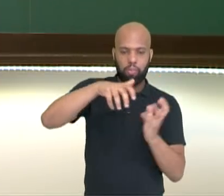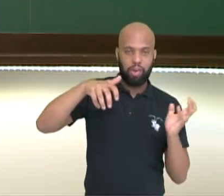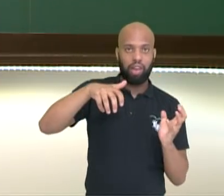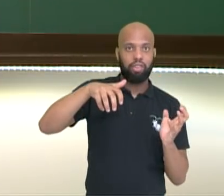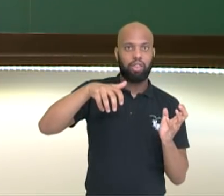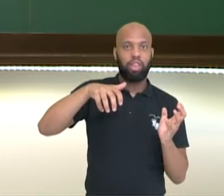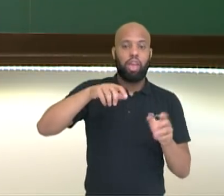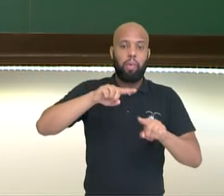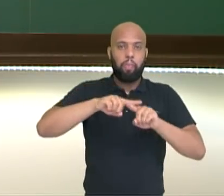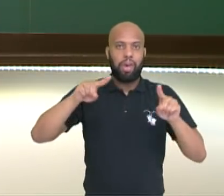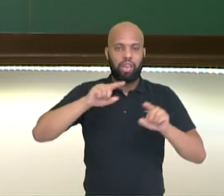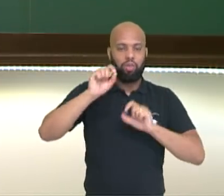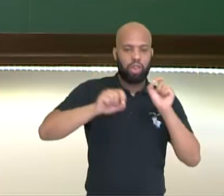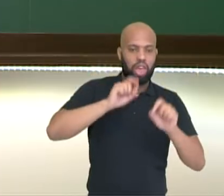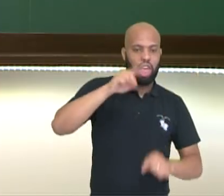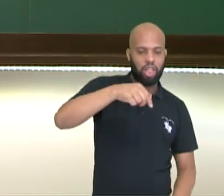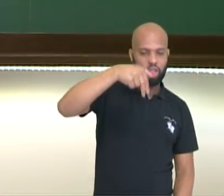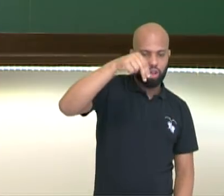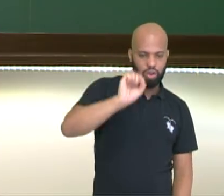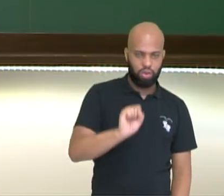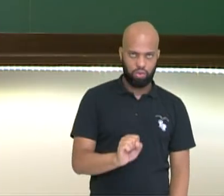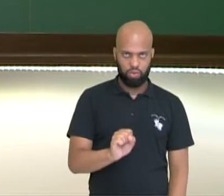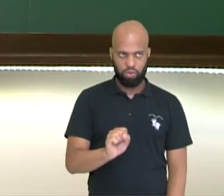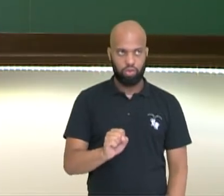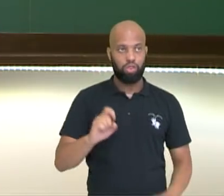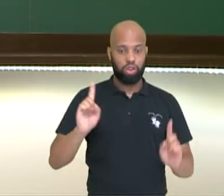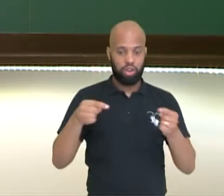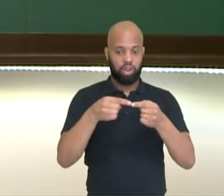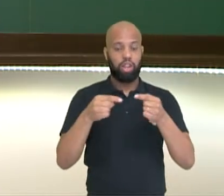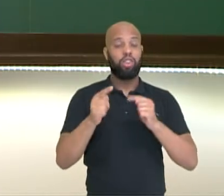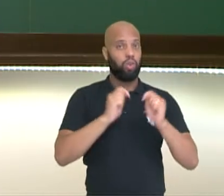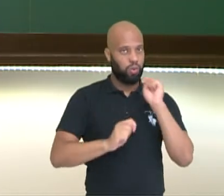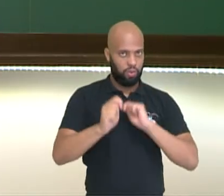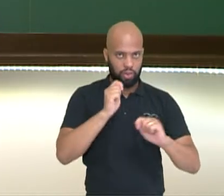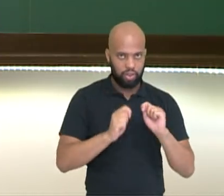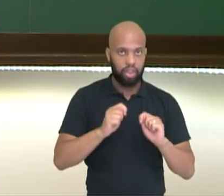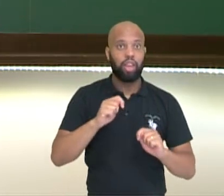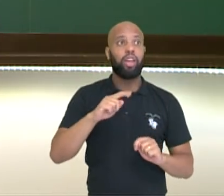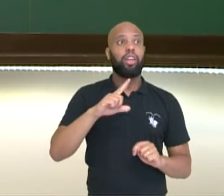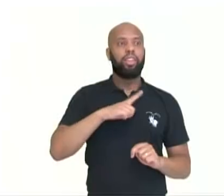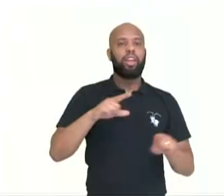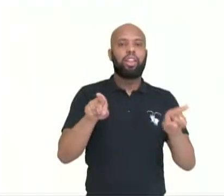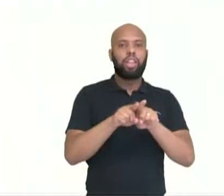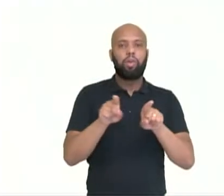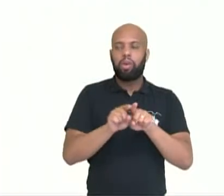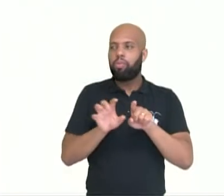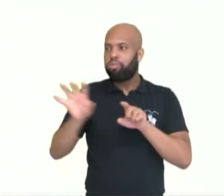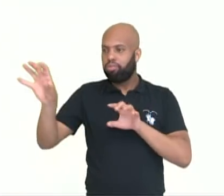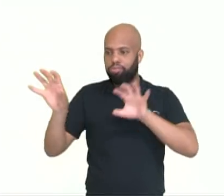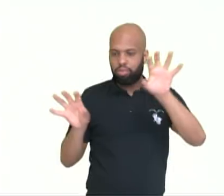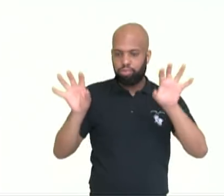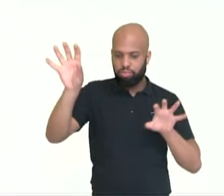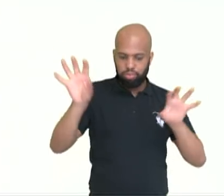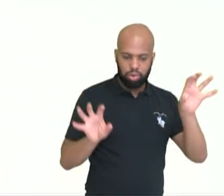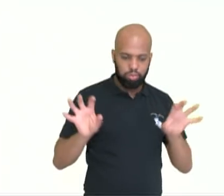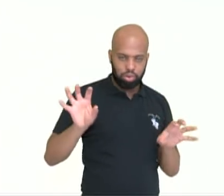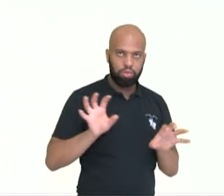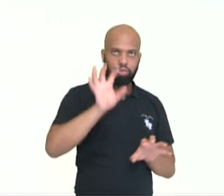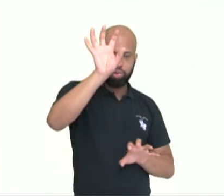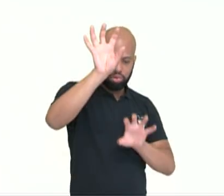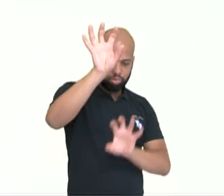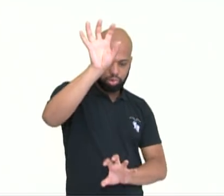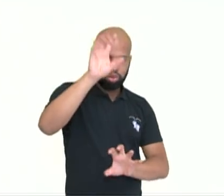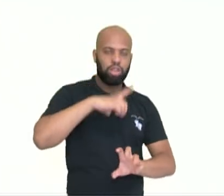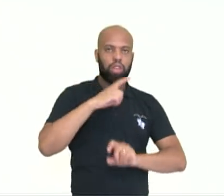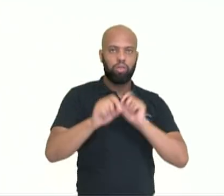em países do norte e países do sul. E essa regionalização do mundo norte e sul gera imprecisões